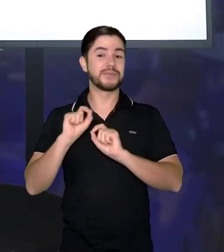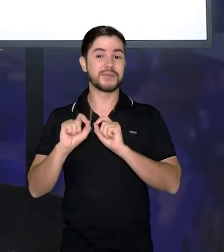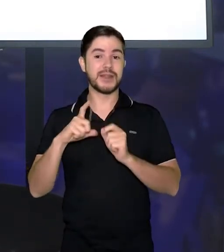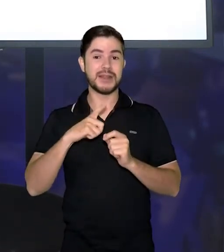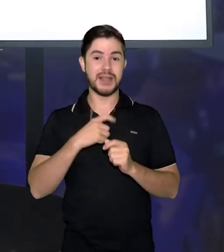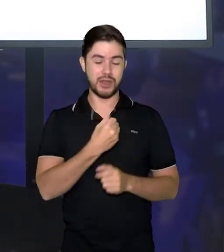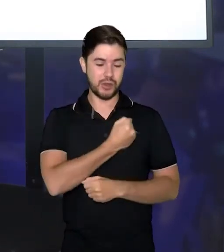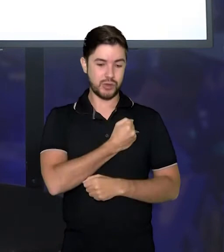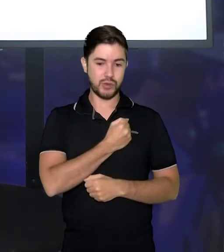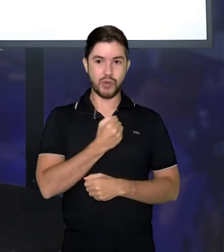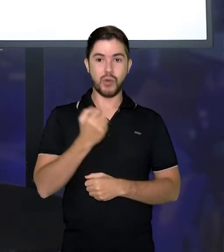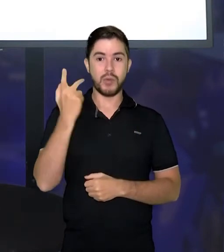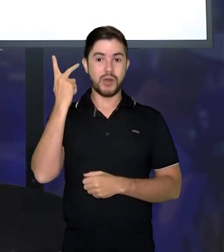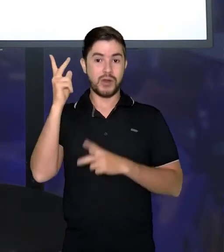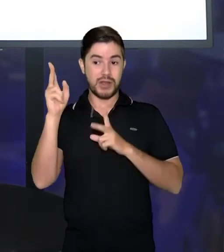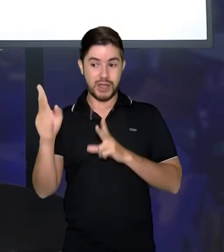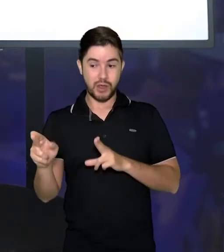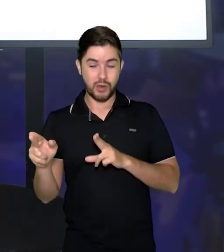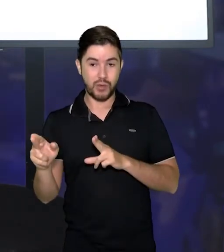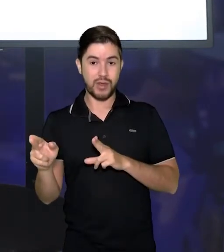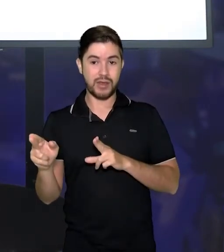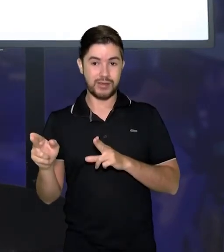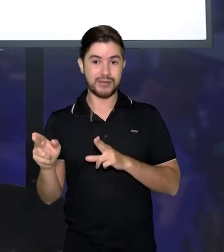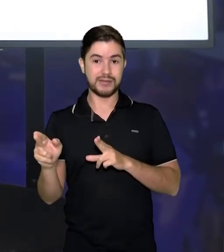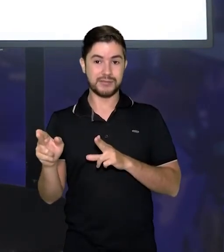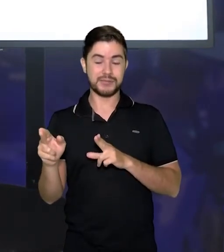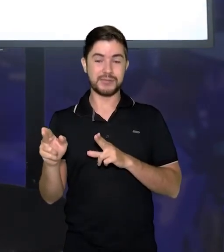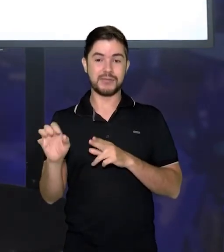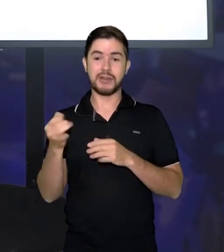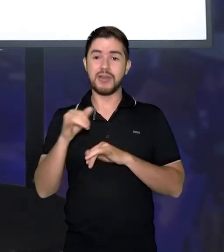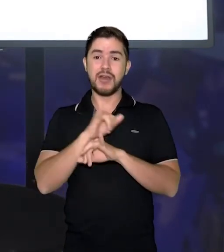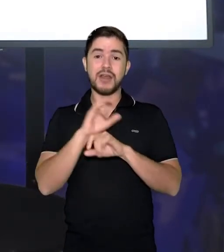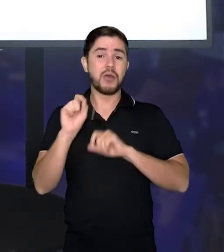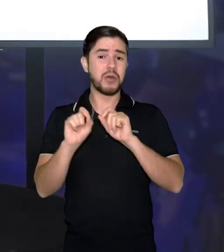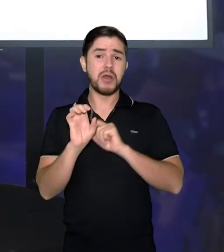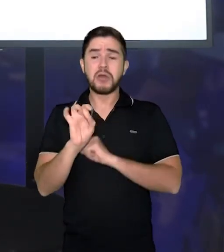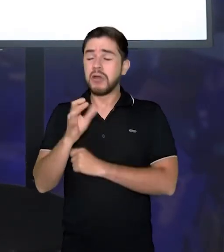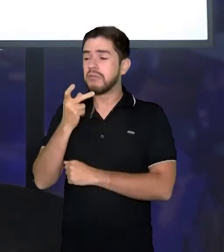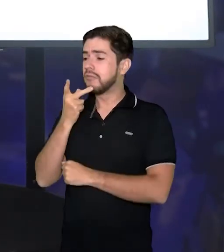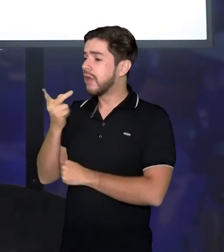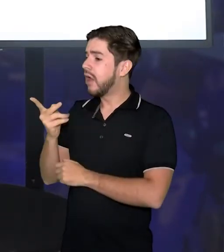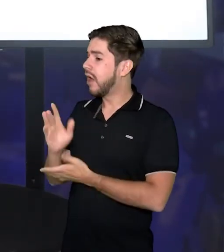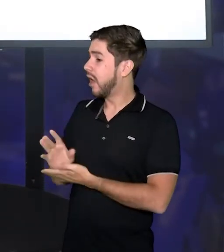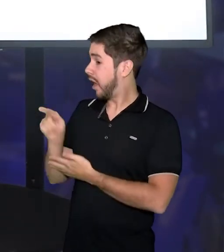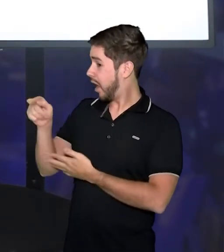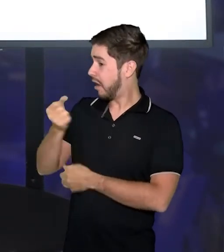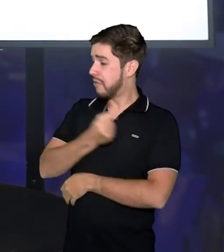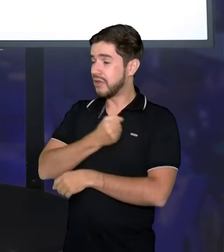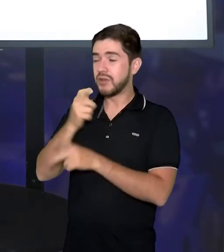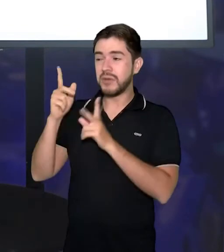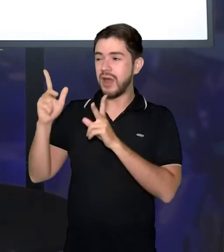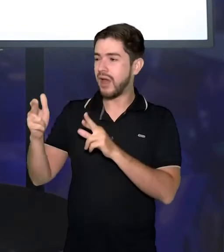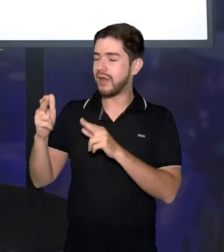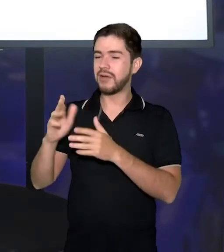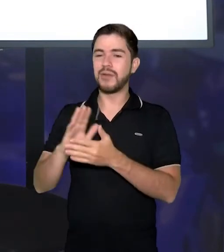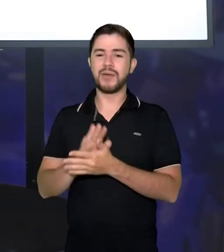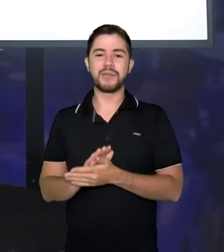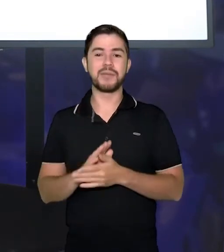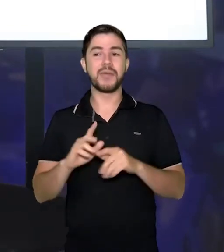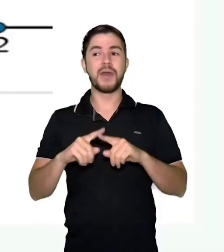ter números iguais. Então, eu vou dizer simplesmente, são iguais.